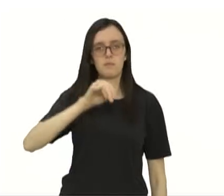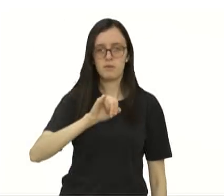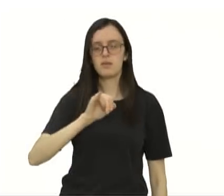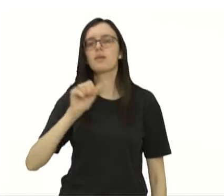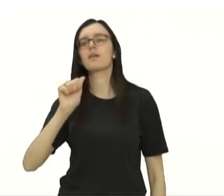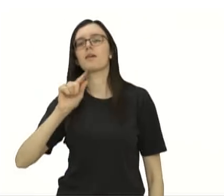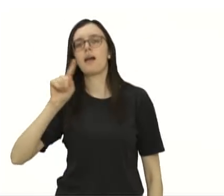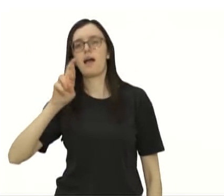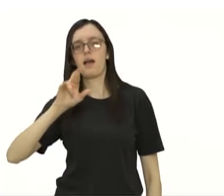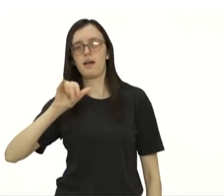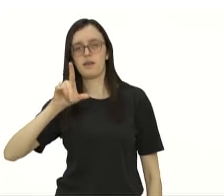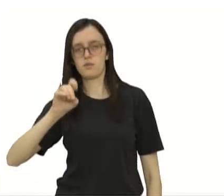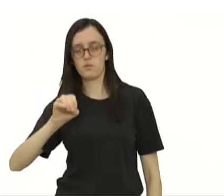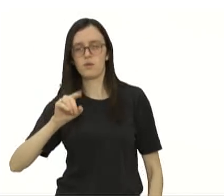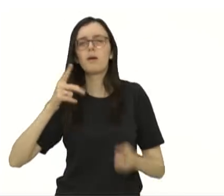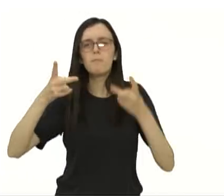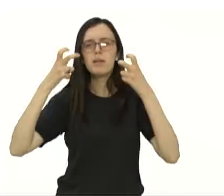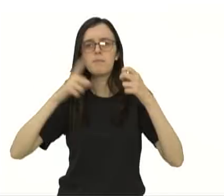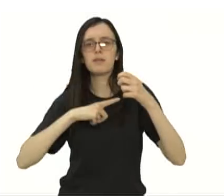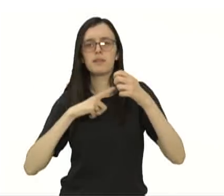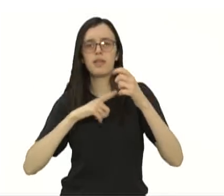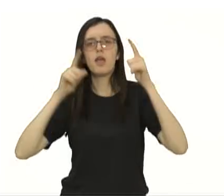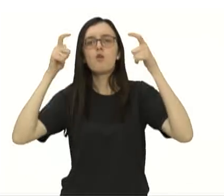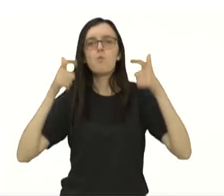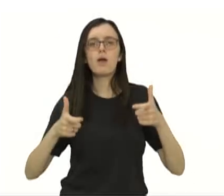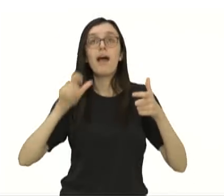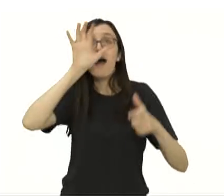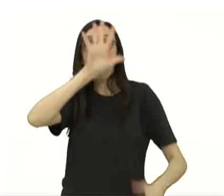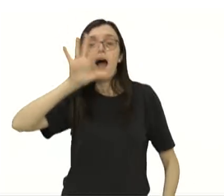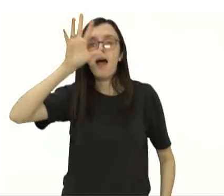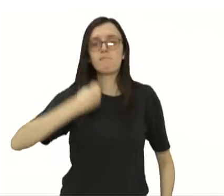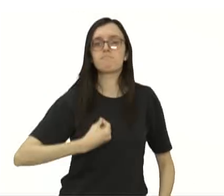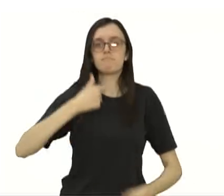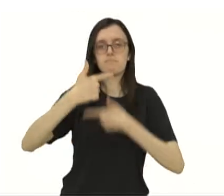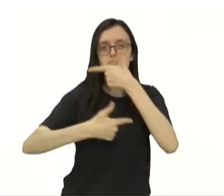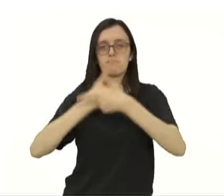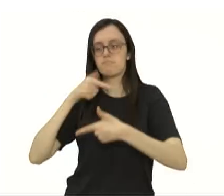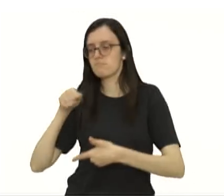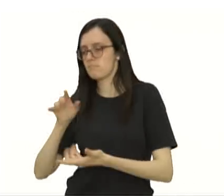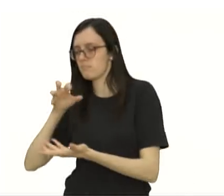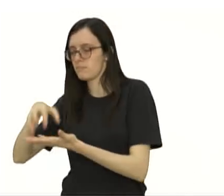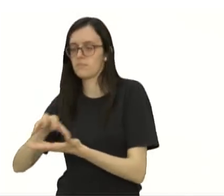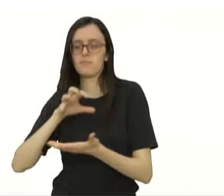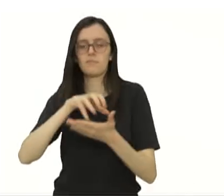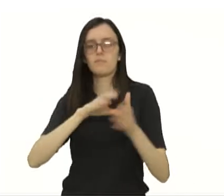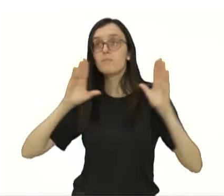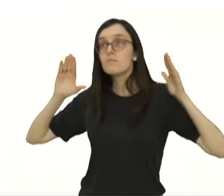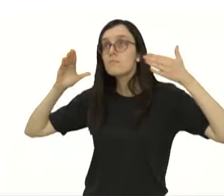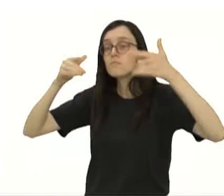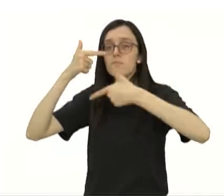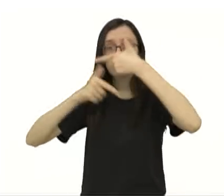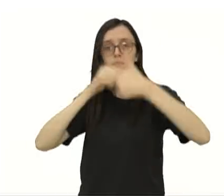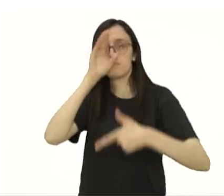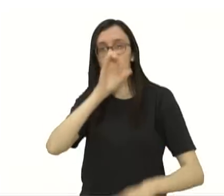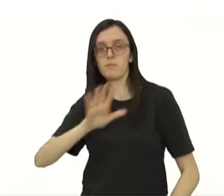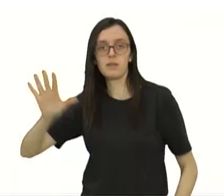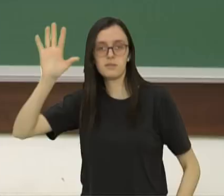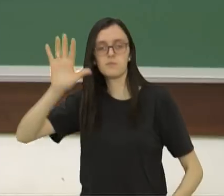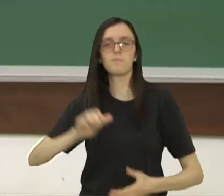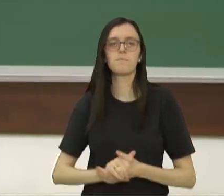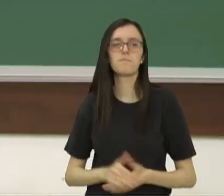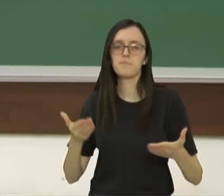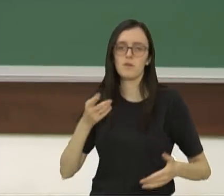as delimitações nesses mapas aí das áreas de atuação dessas duas agências nacionais, ok?